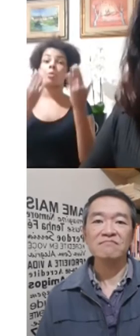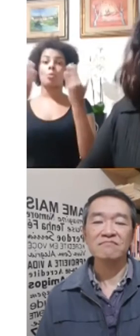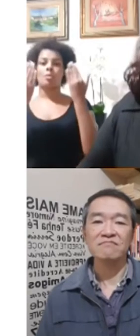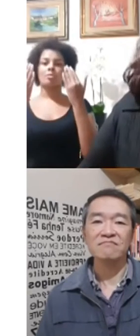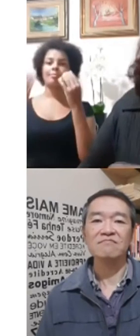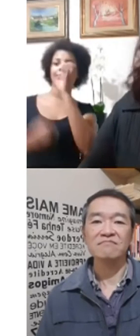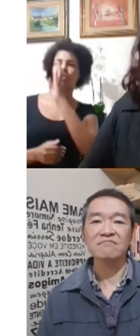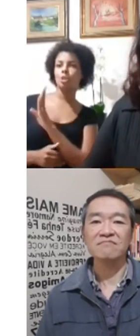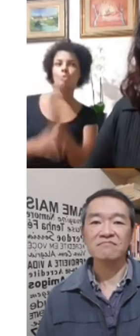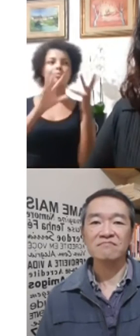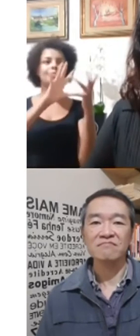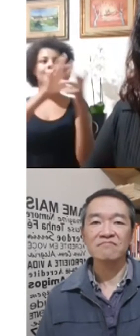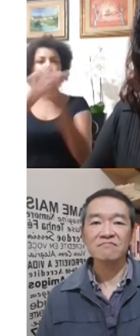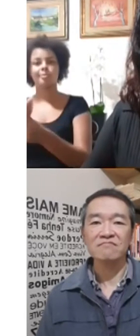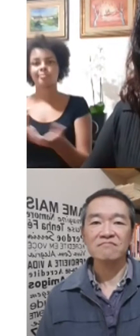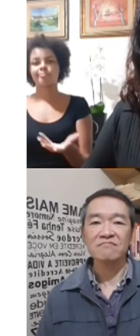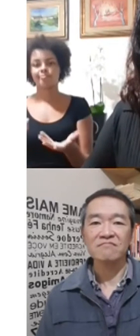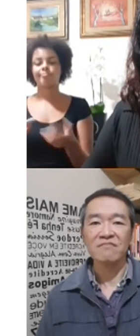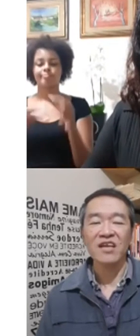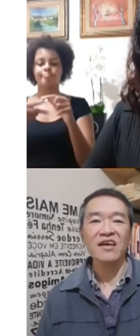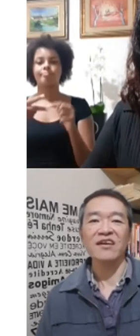Brasil e do mundo, dos lugares que você já foi, é claro.